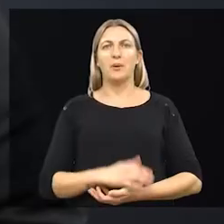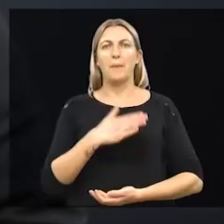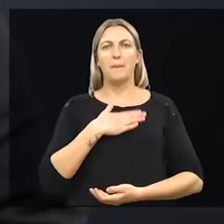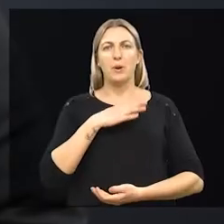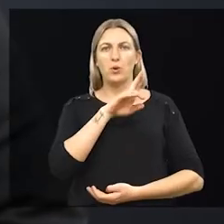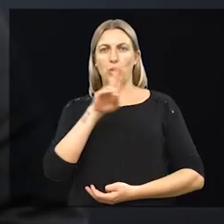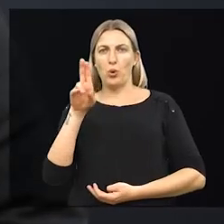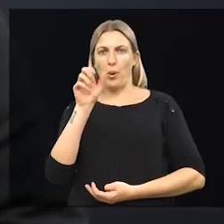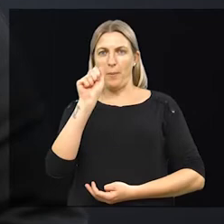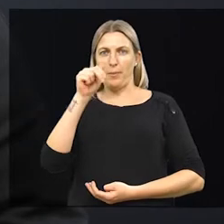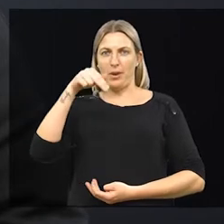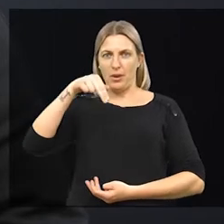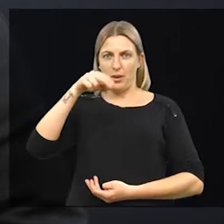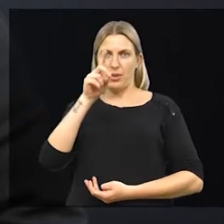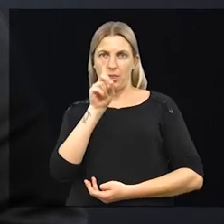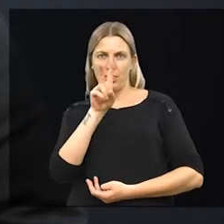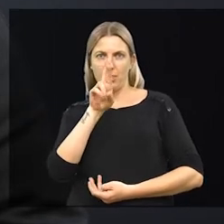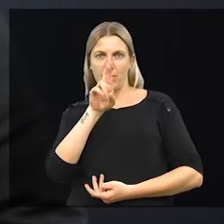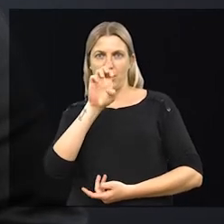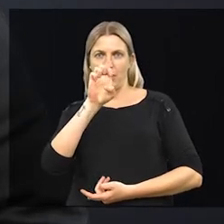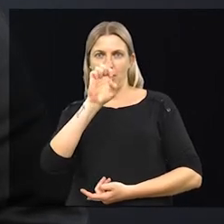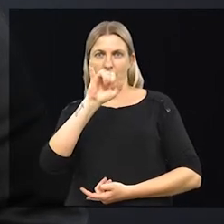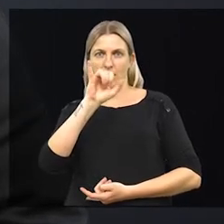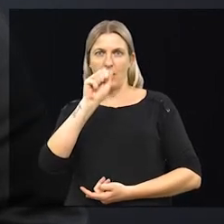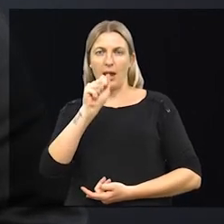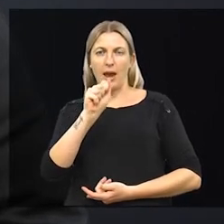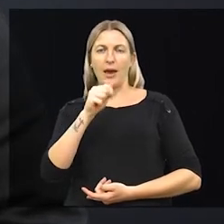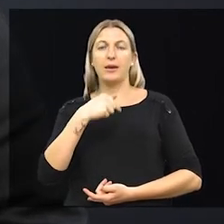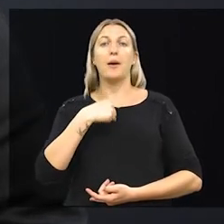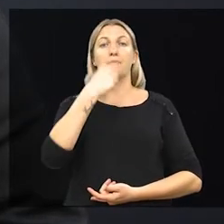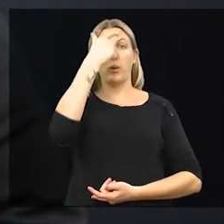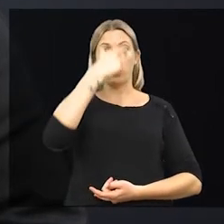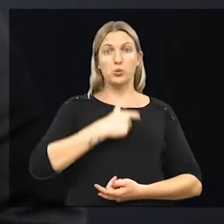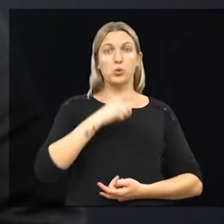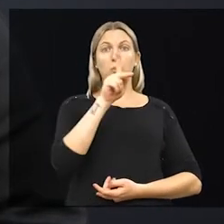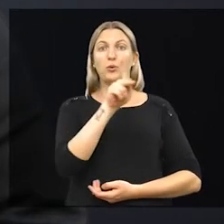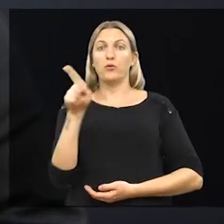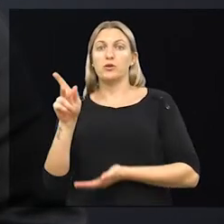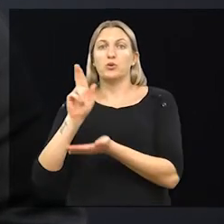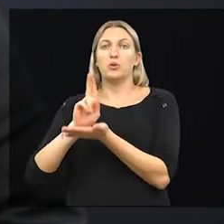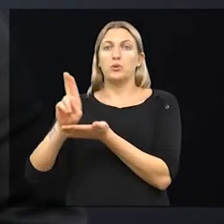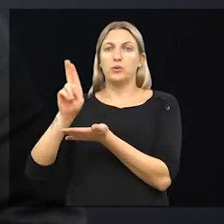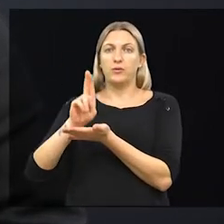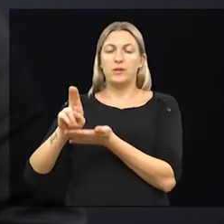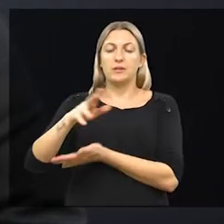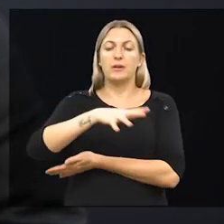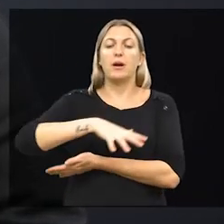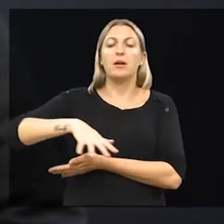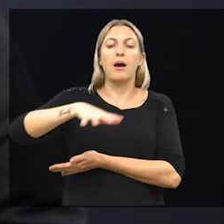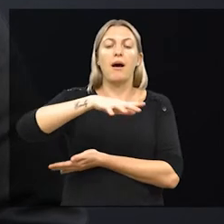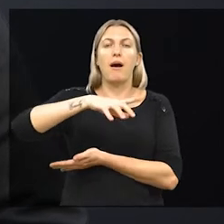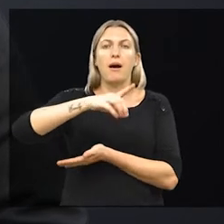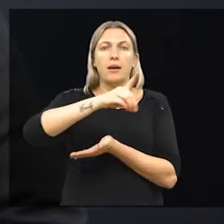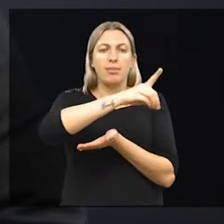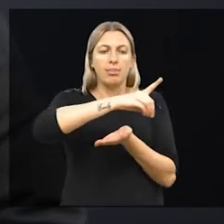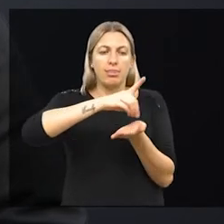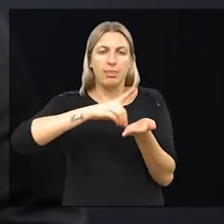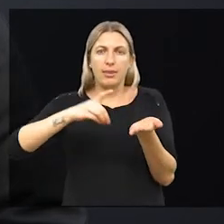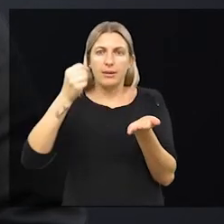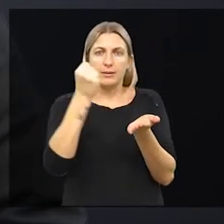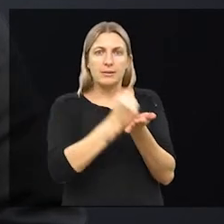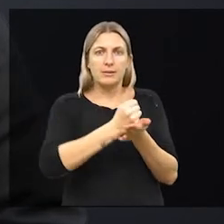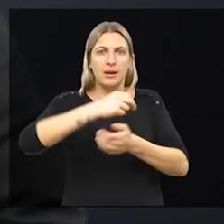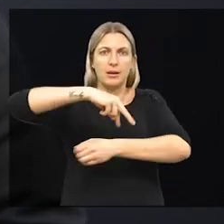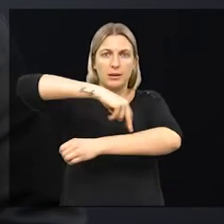meu nome é andré mas a casa eu sou o professor universitário da área de design moda e vou falar um